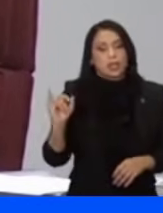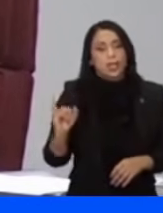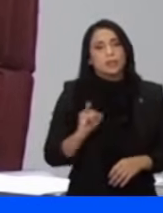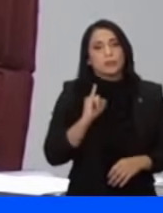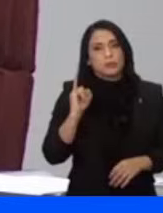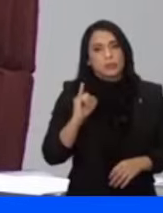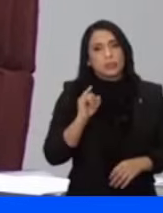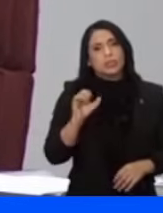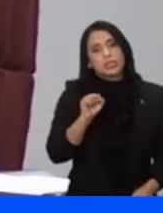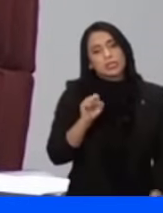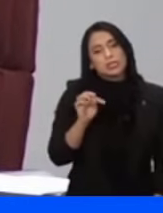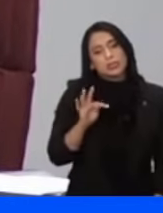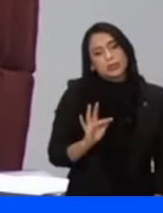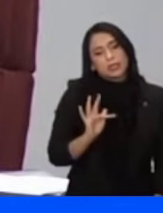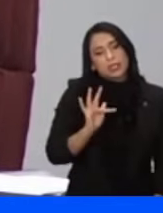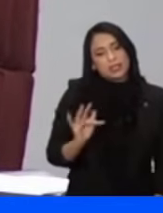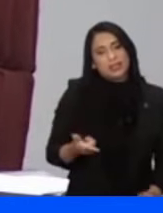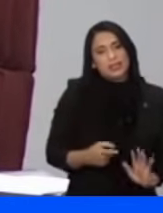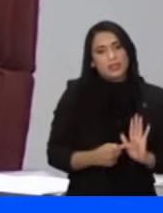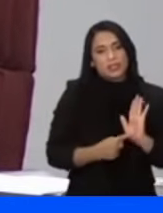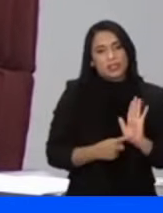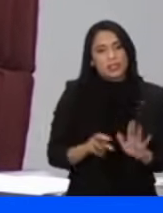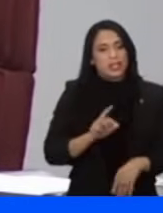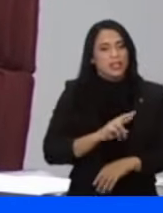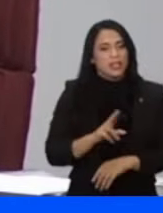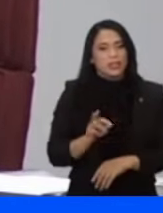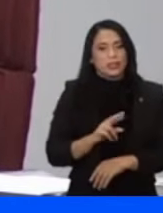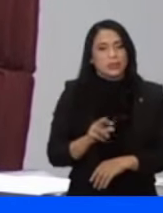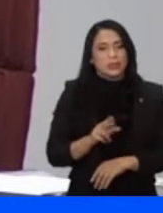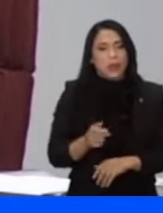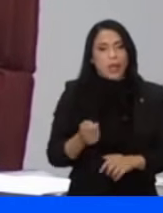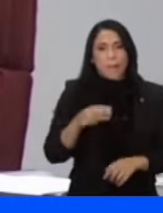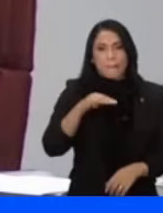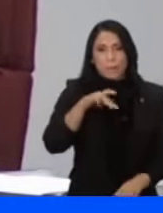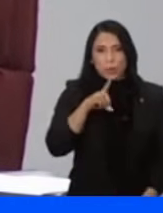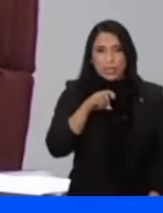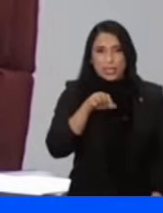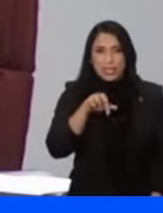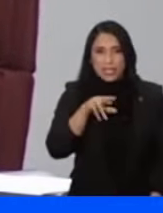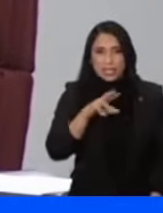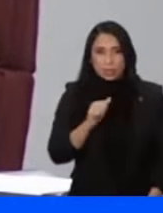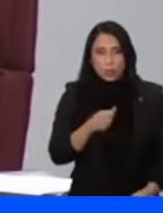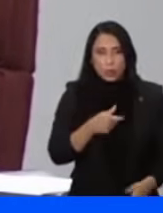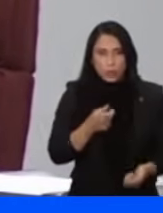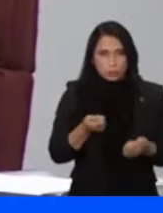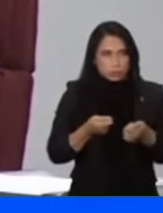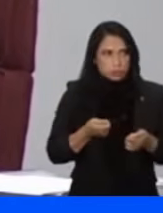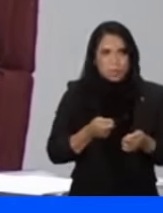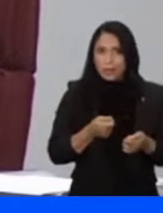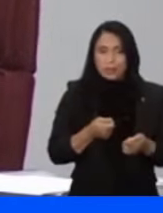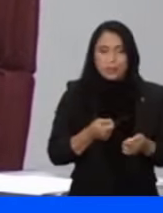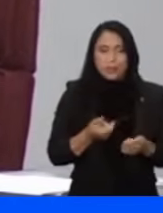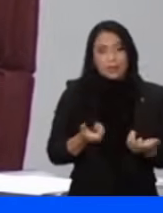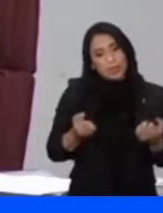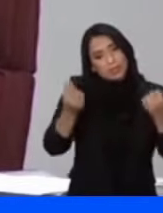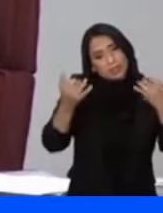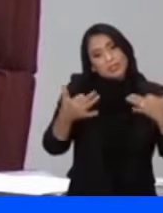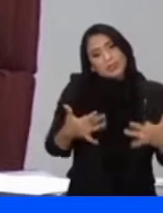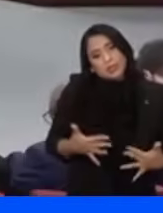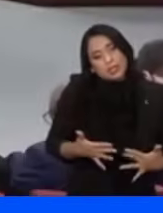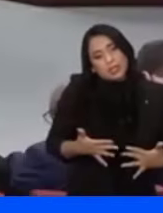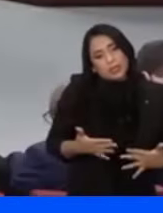Supremo dizer que não há esse poder moderador. Então, isso está dentro desse cenário que Vossa Excelência coloca.